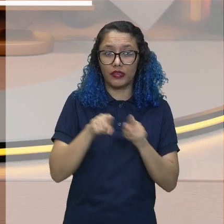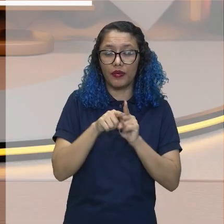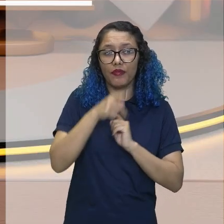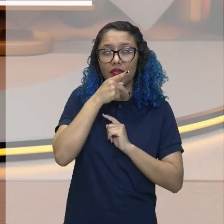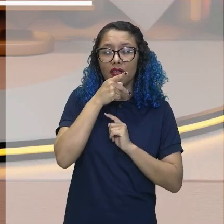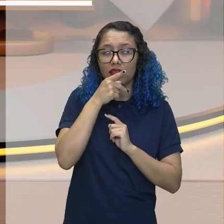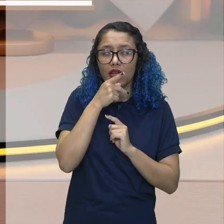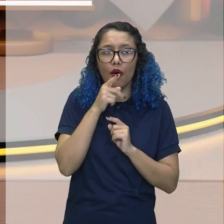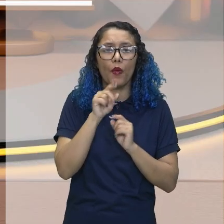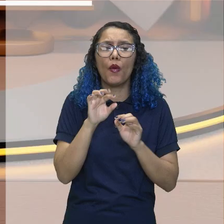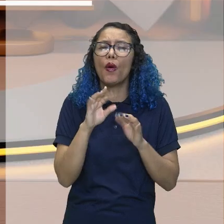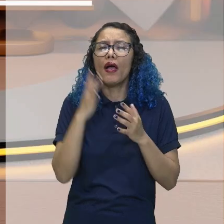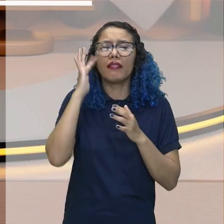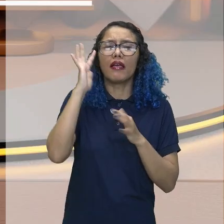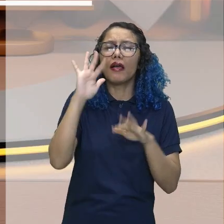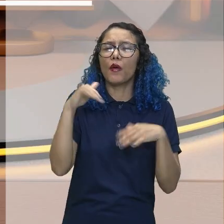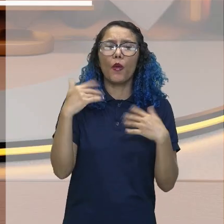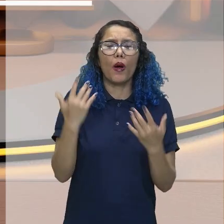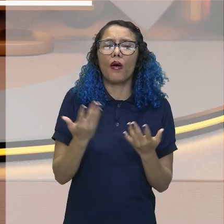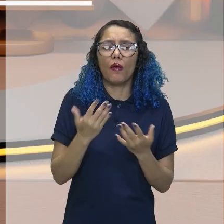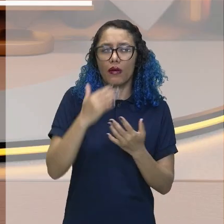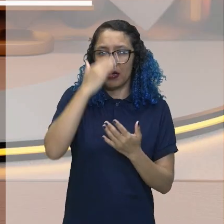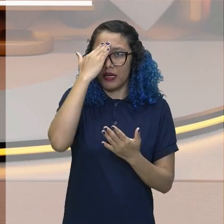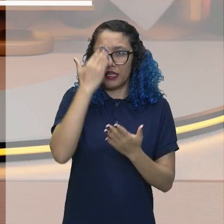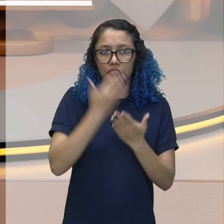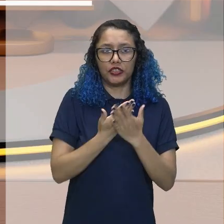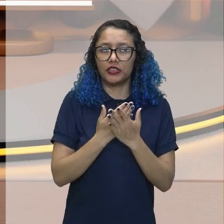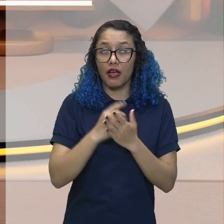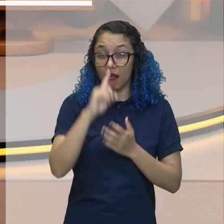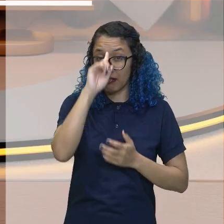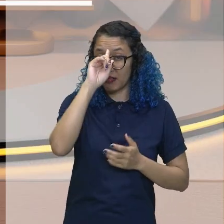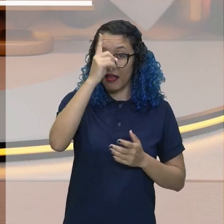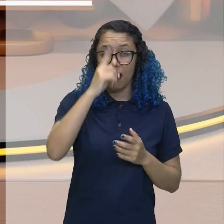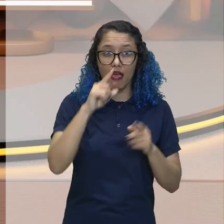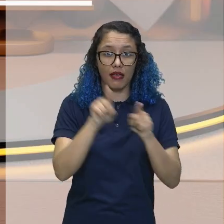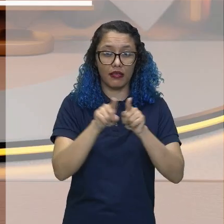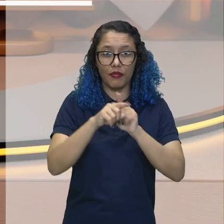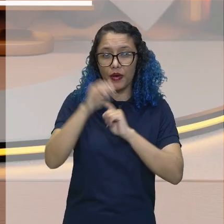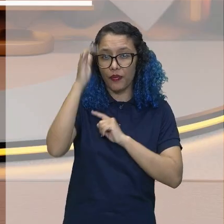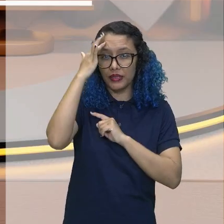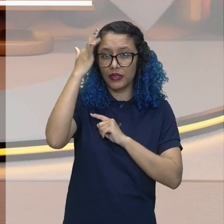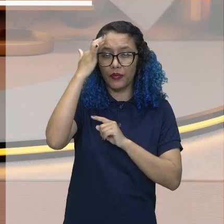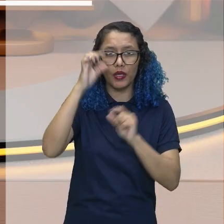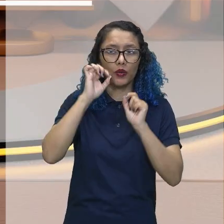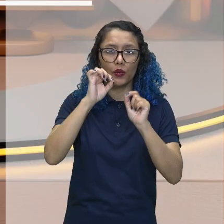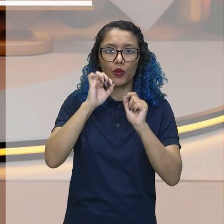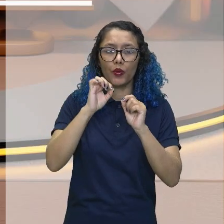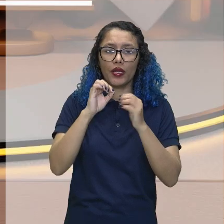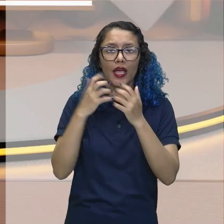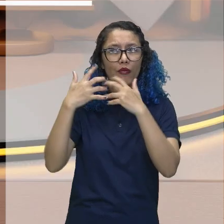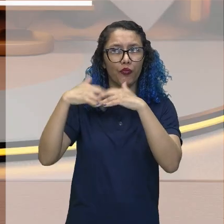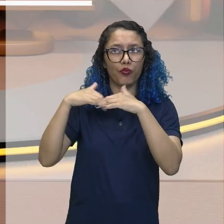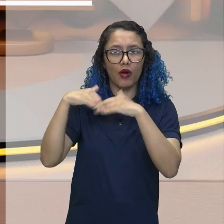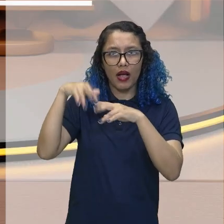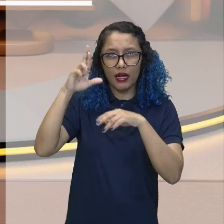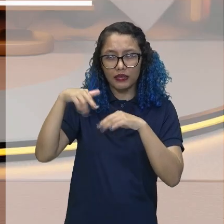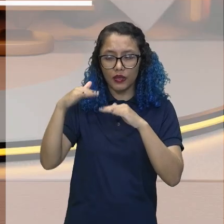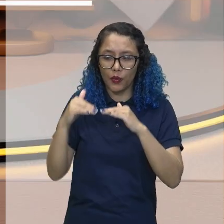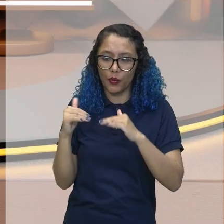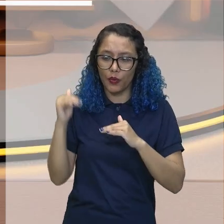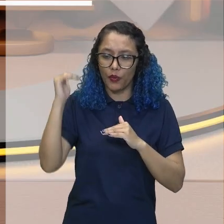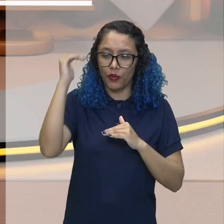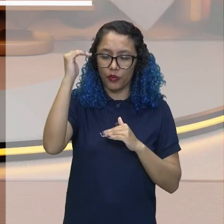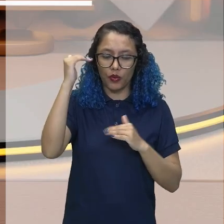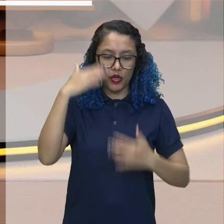a ideia, né? Vamos ver, o pensamento, ele é o quê? Superior ao corpo.